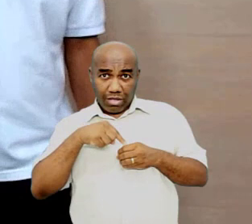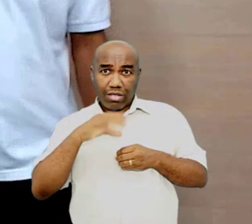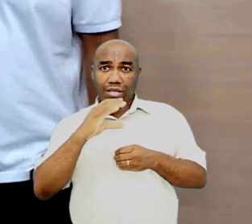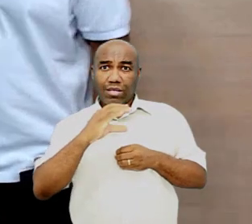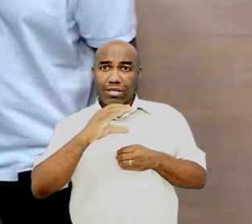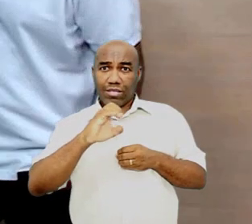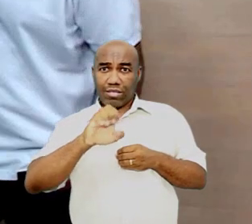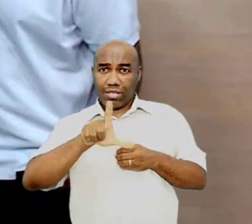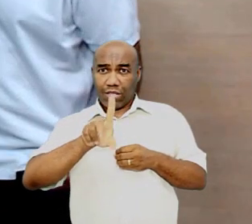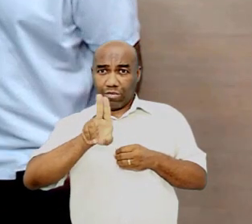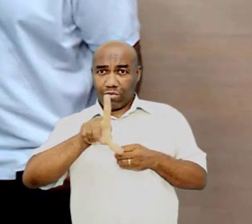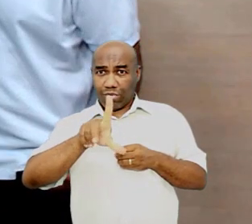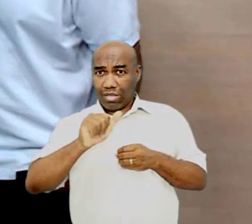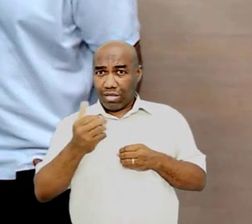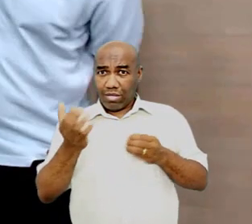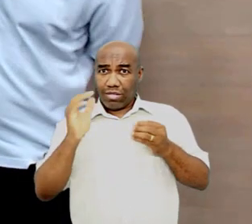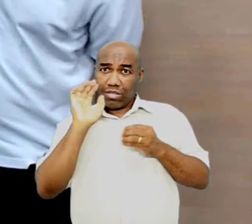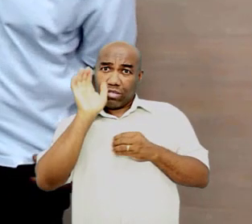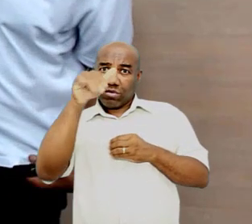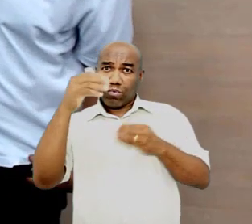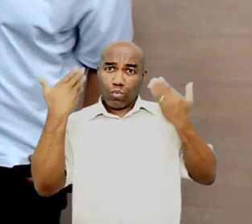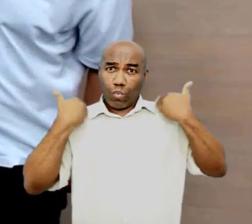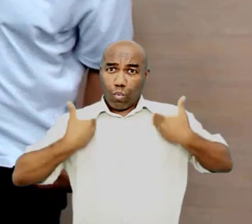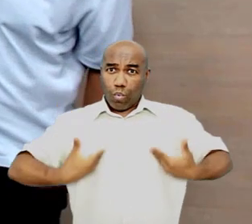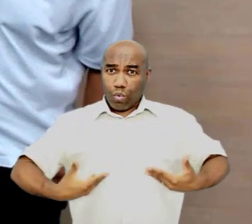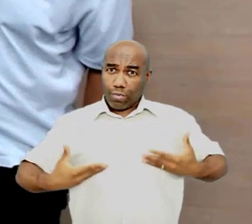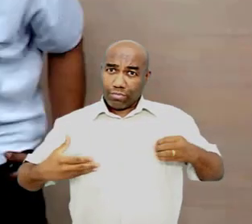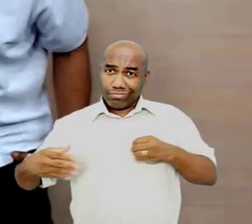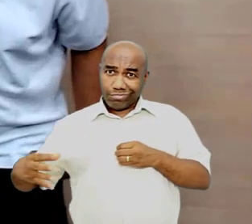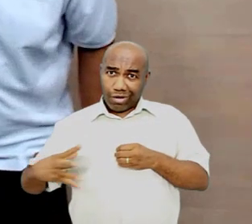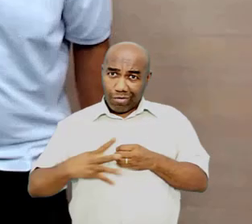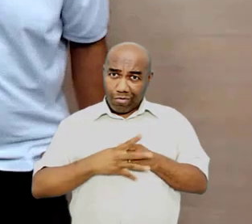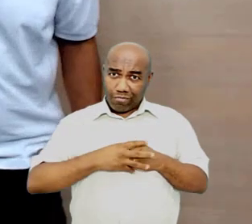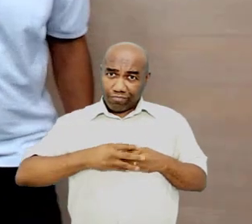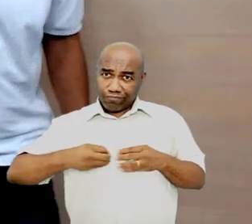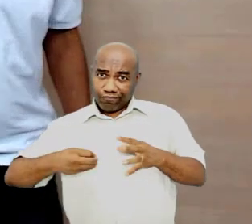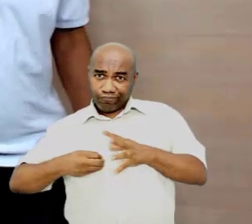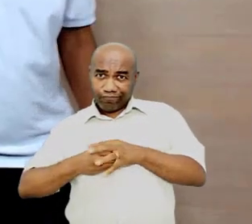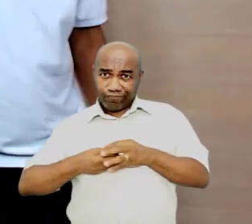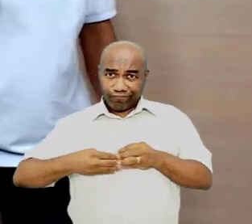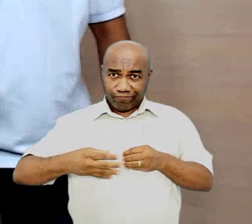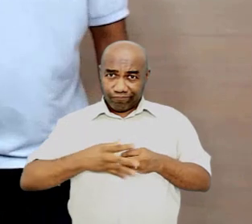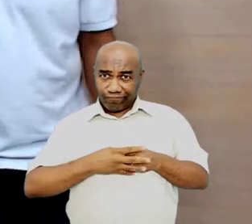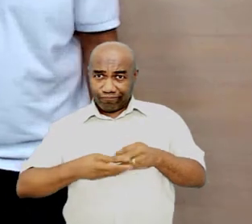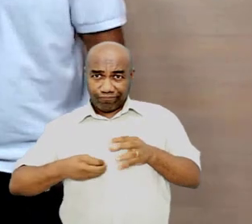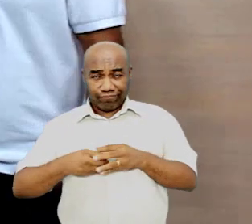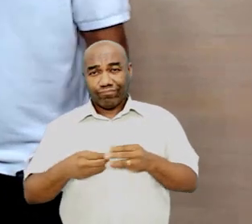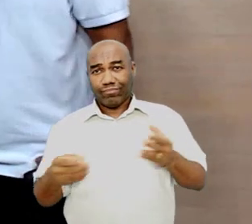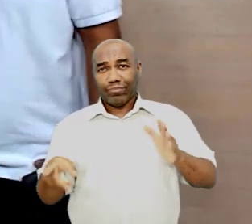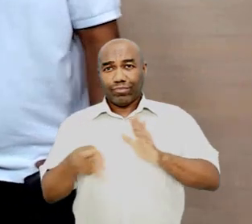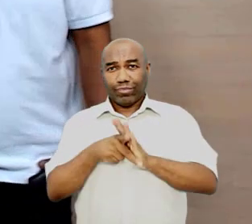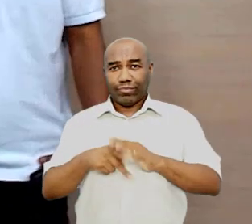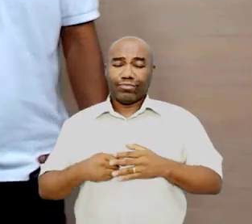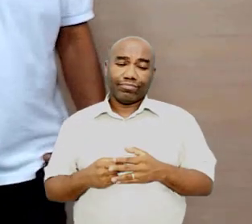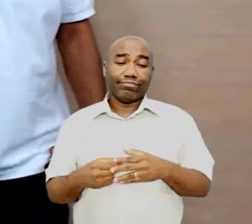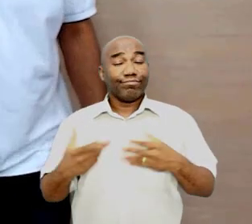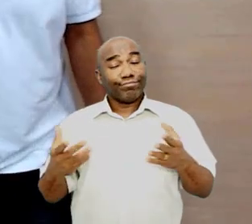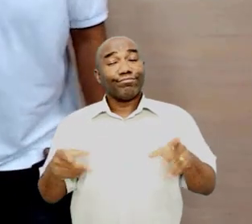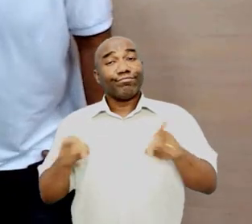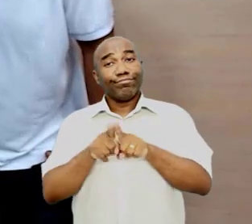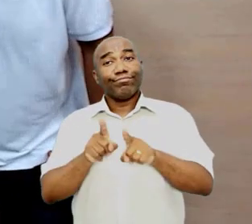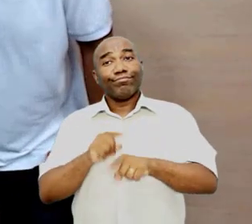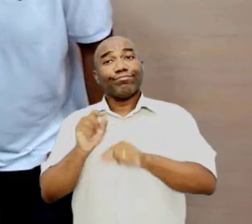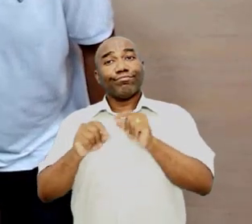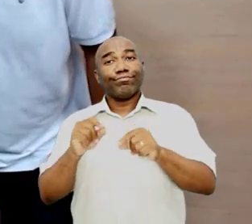célula, elas estão na onde? Elas estão acopladas na capa externa. Isto acontece nos